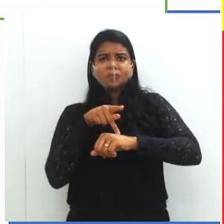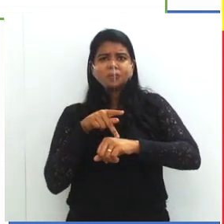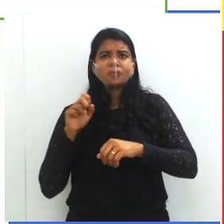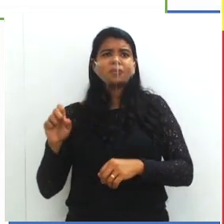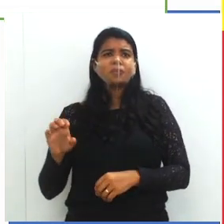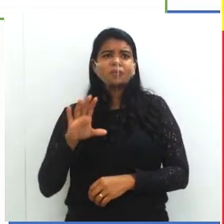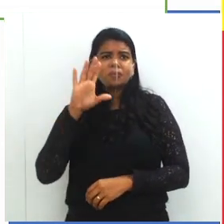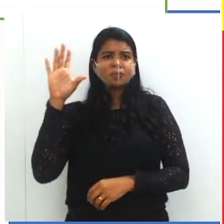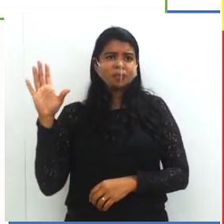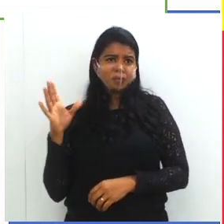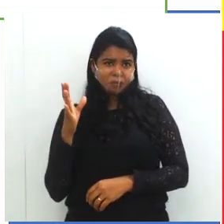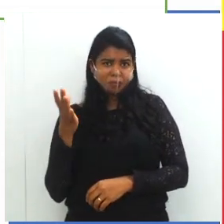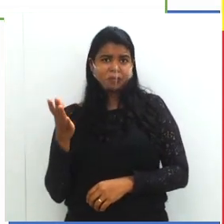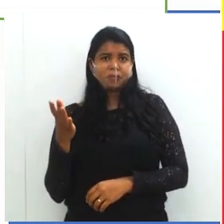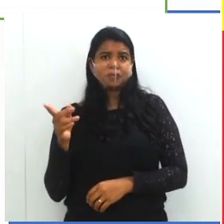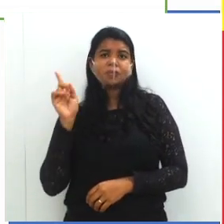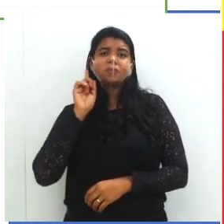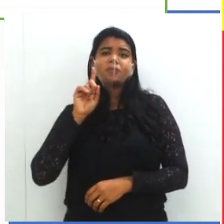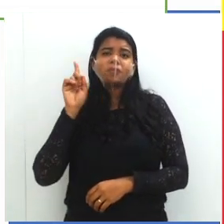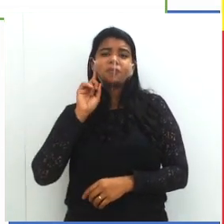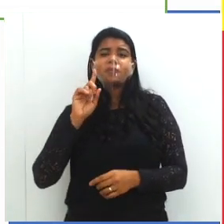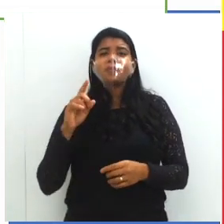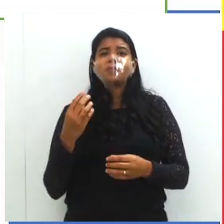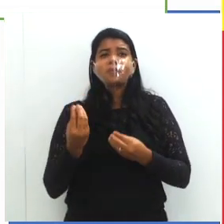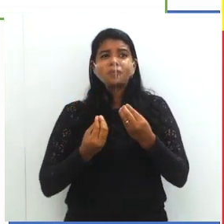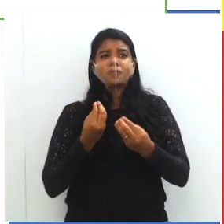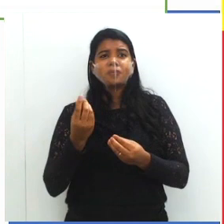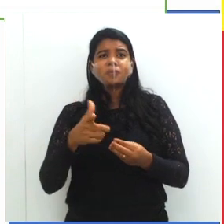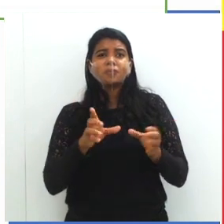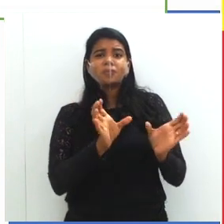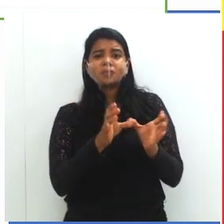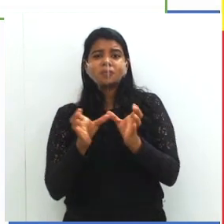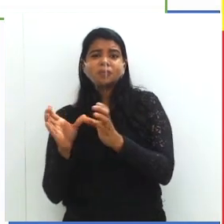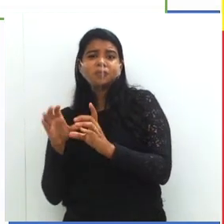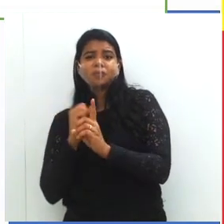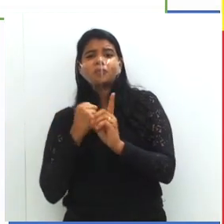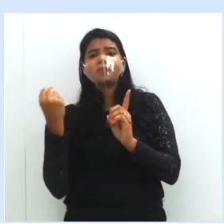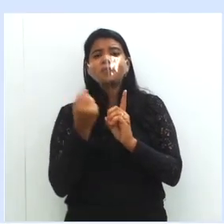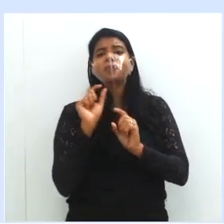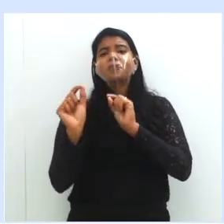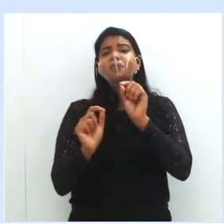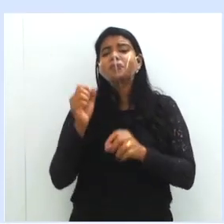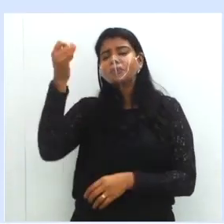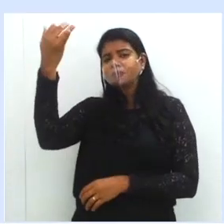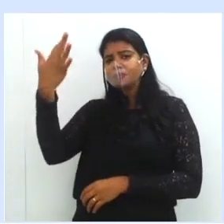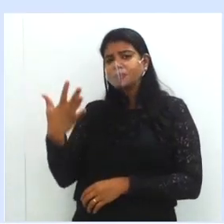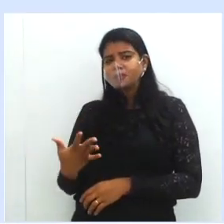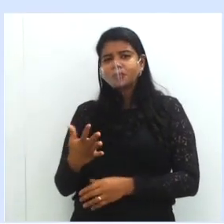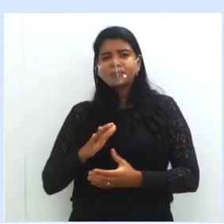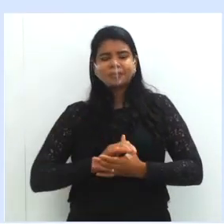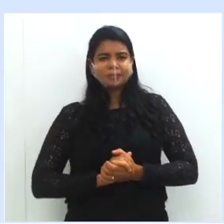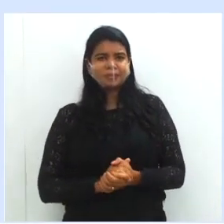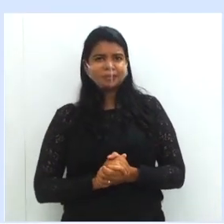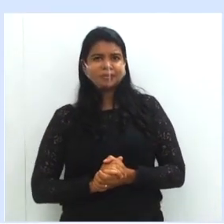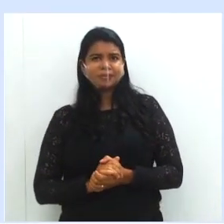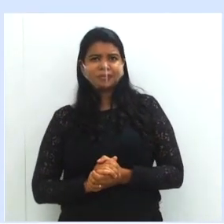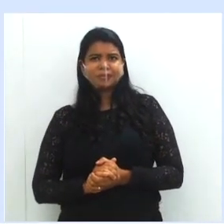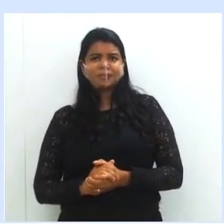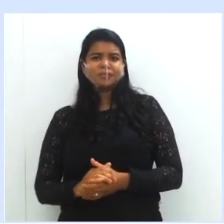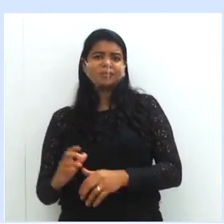tanto europeus quanto latino-americanos, bem como outros grupos sociais. O que é que está dizendo aí? Que os